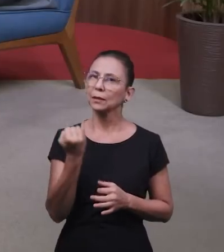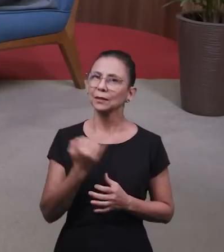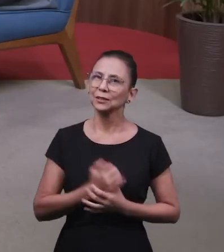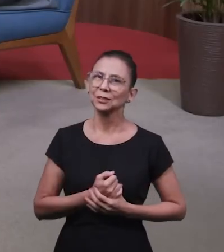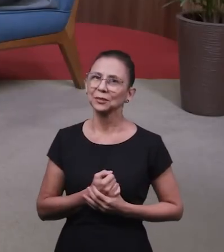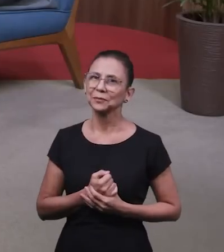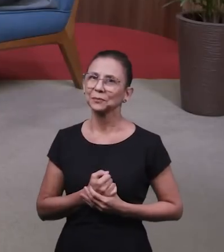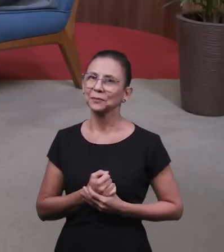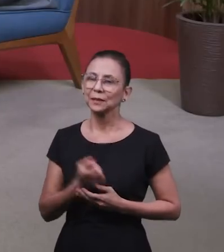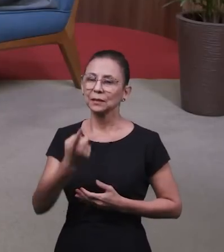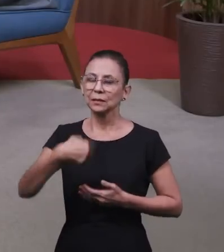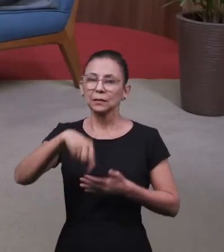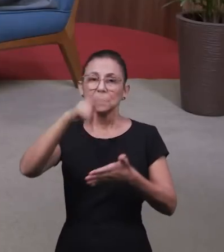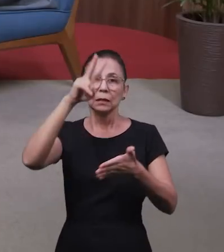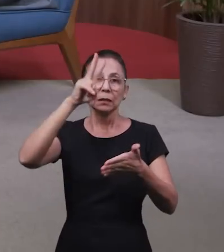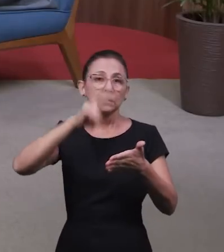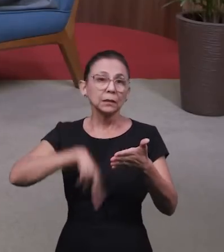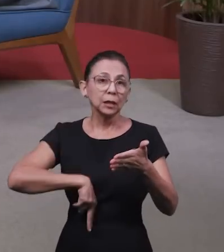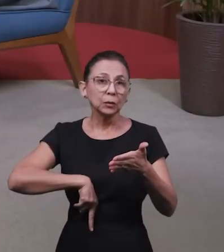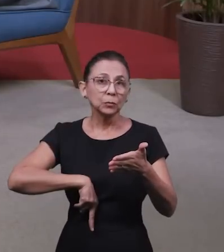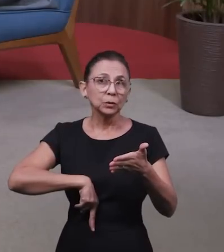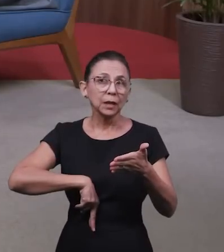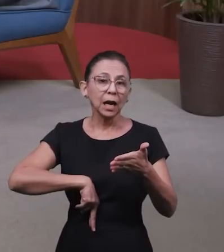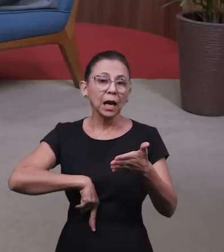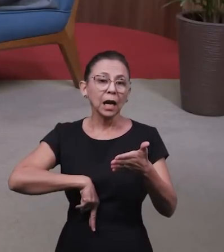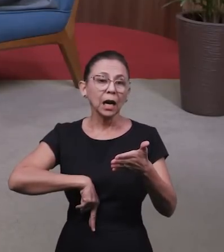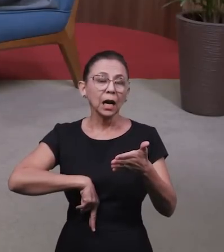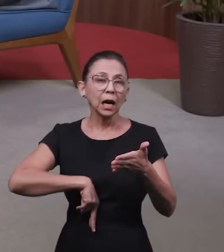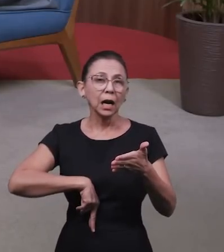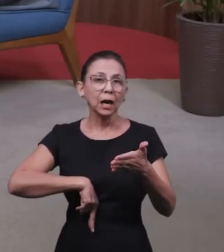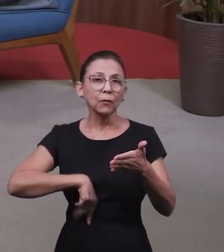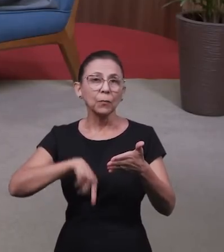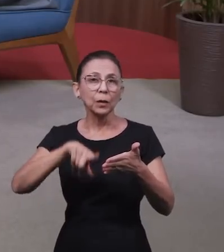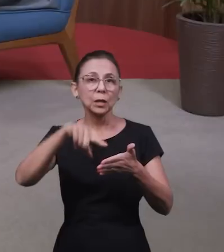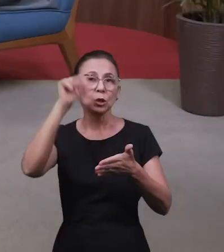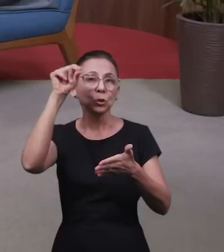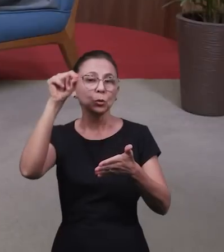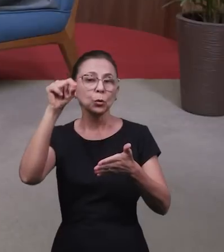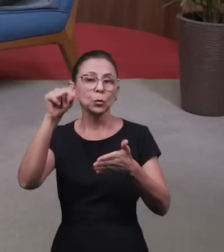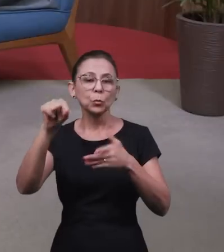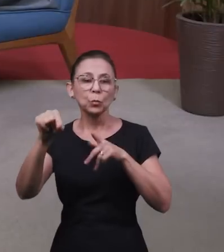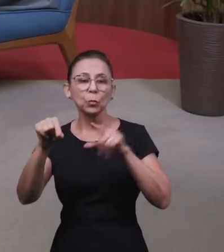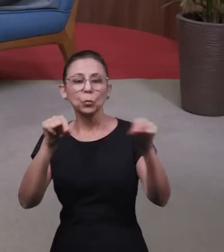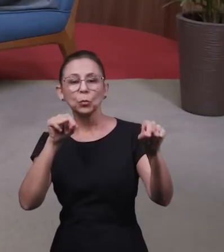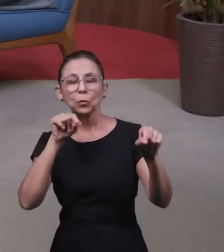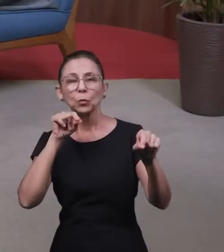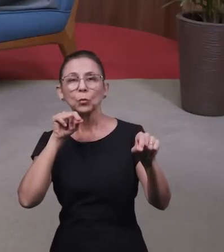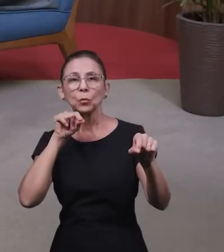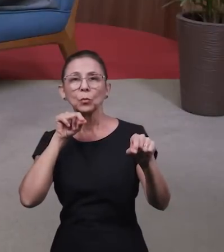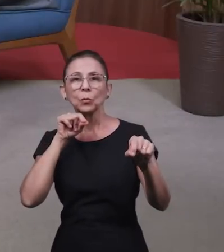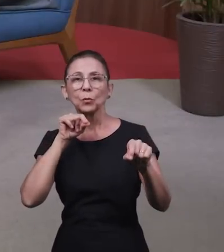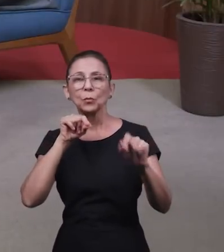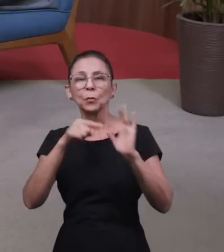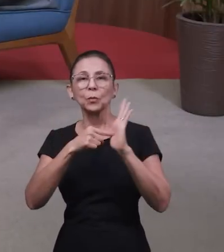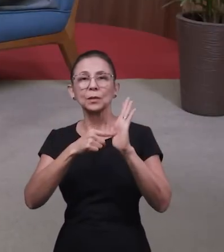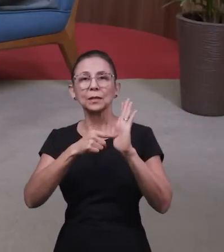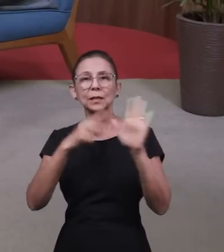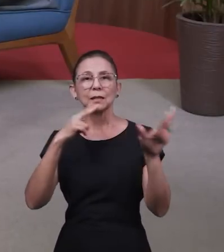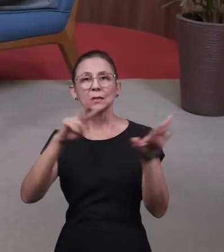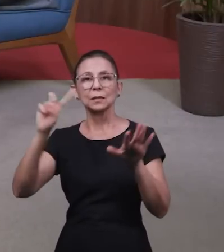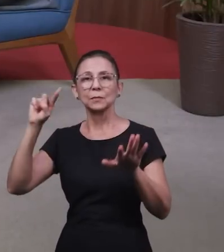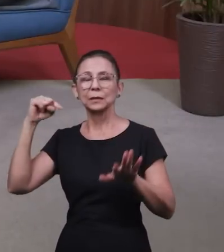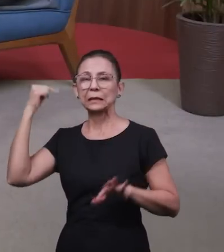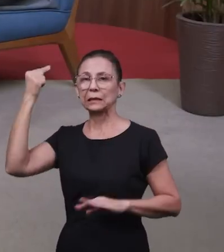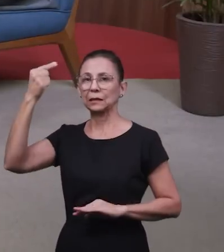desta questão que é proposta. E nós lemos e vamos escolher um ou outro, ou mais de um, para trazer aqui na